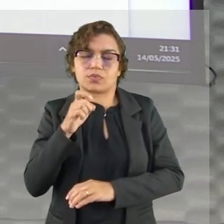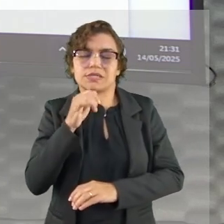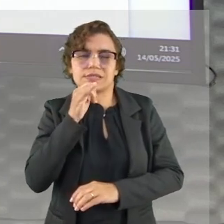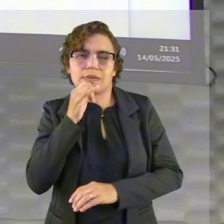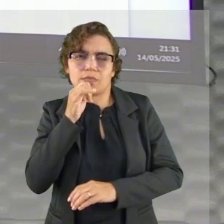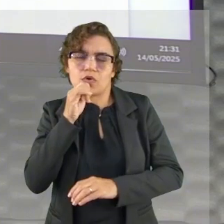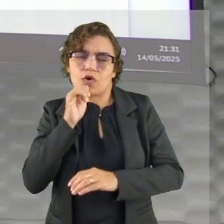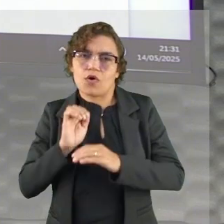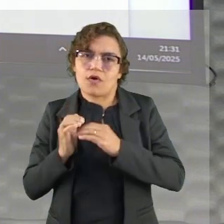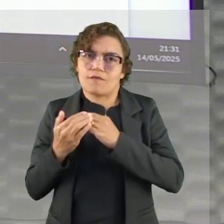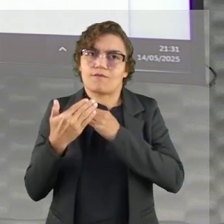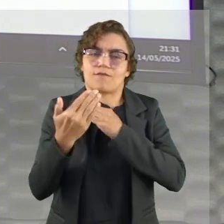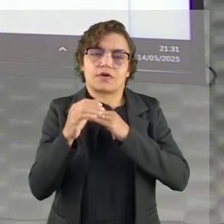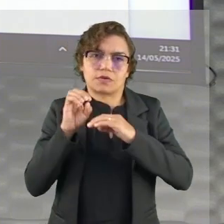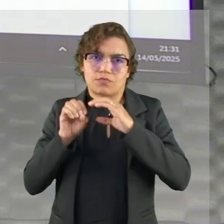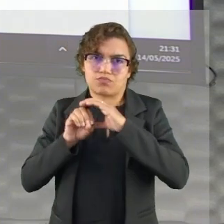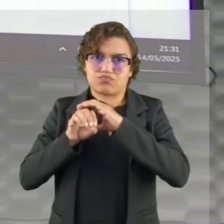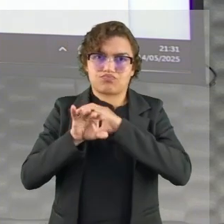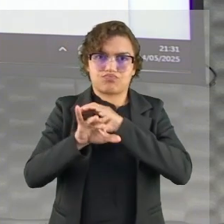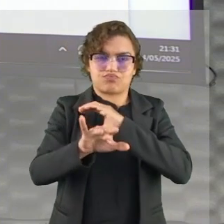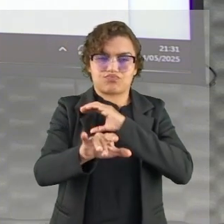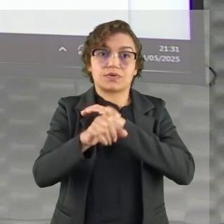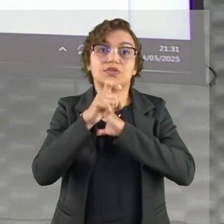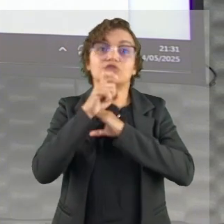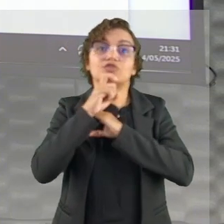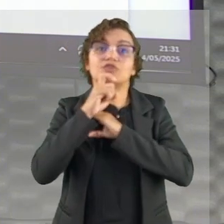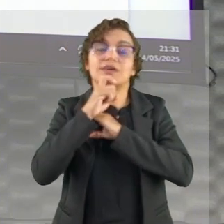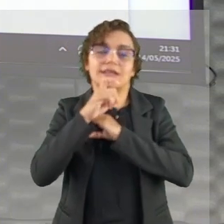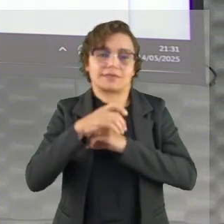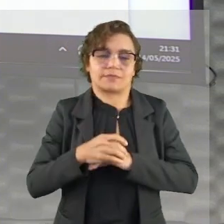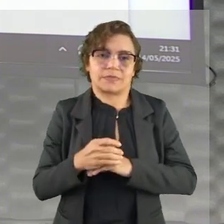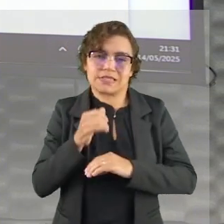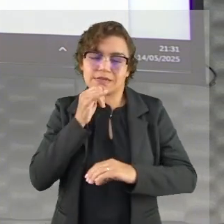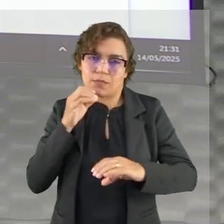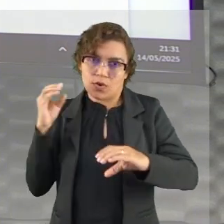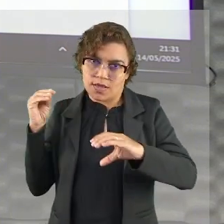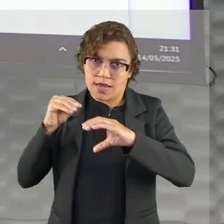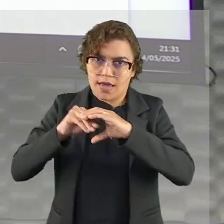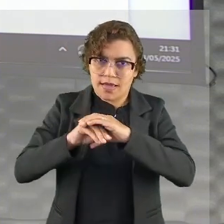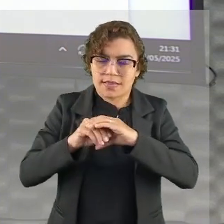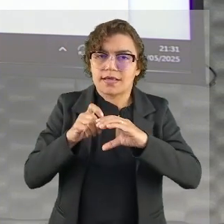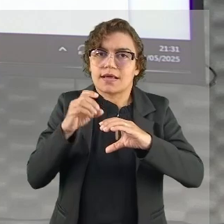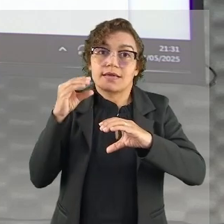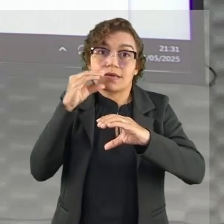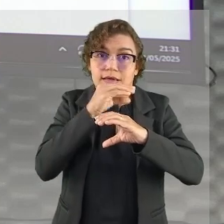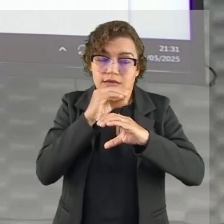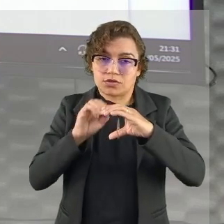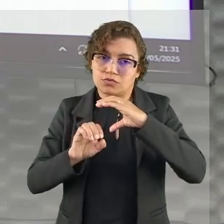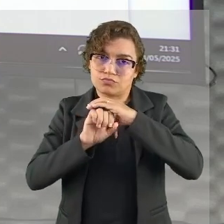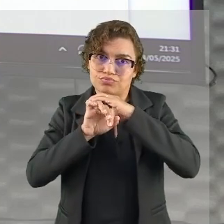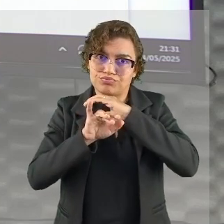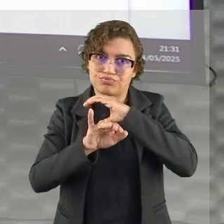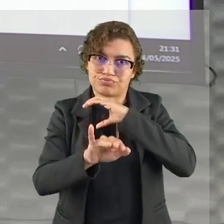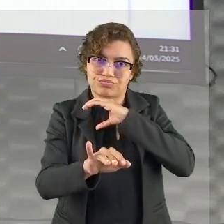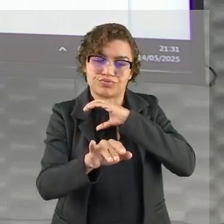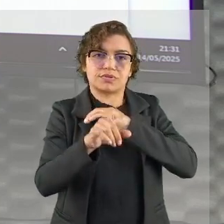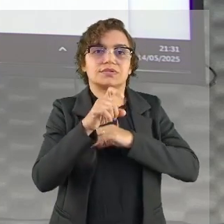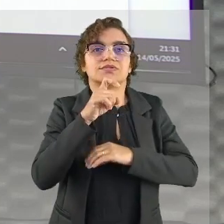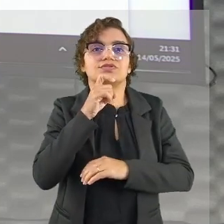ele entra quente, sai gelado. No que ele sai gelado, ele sai mais denso. E ele,